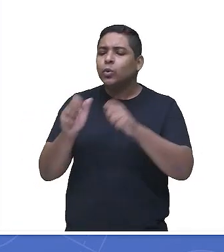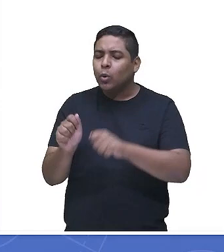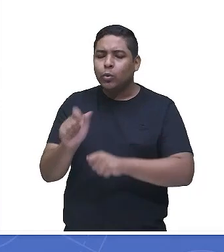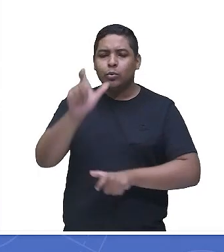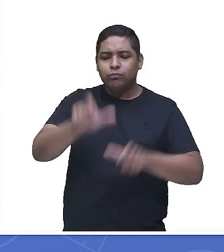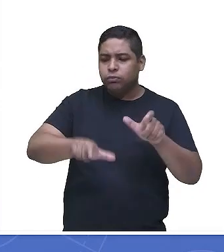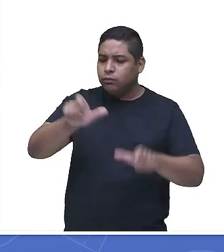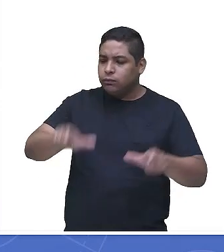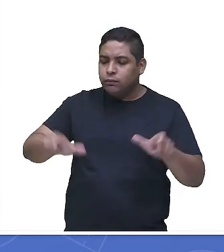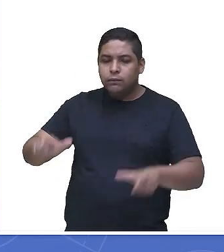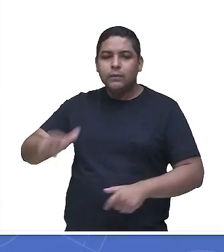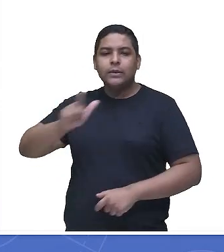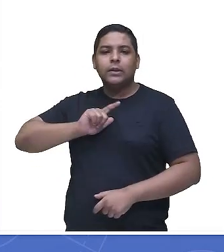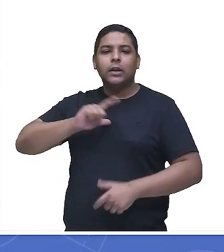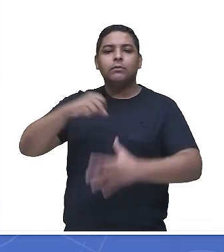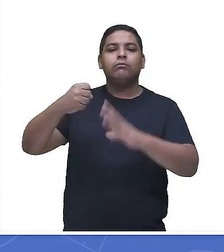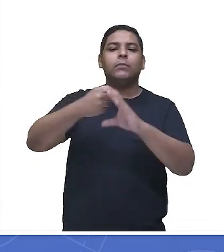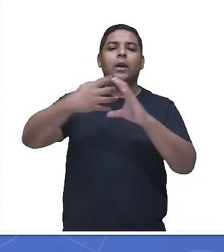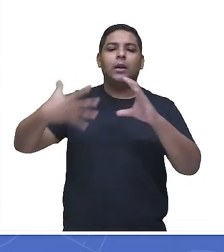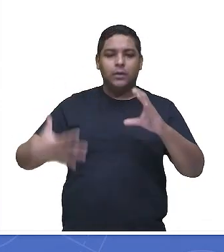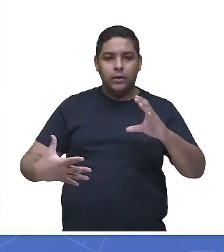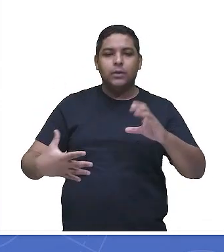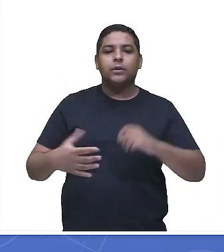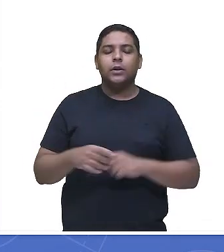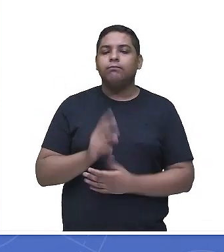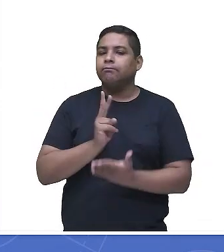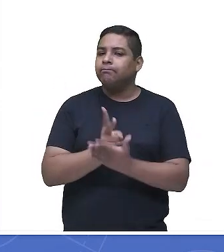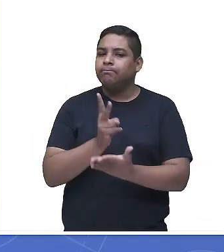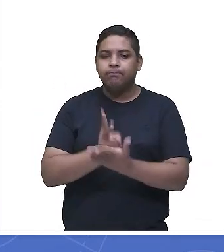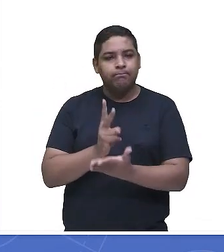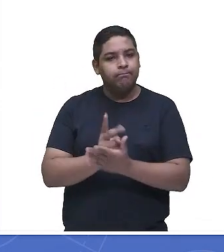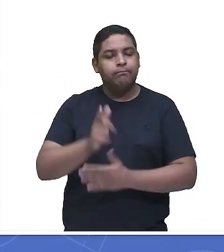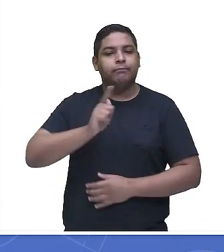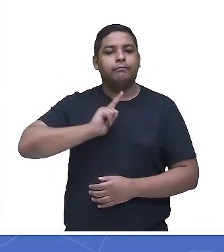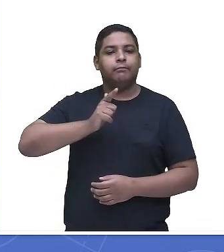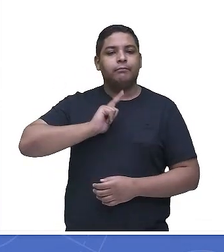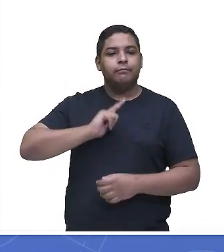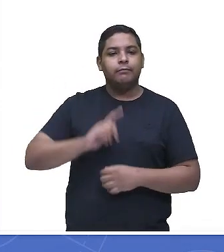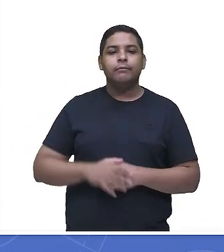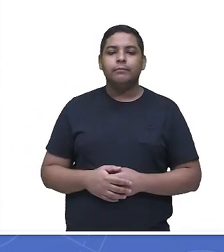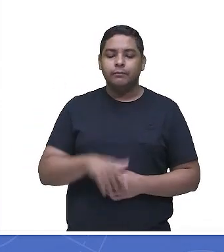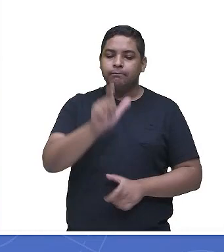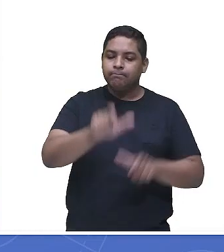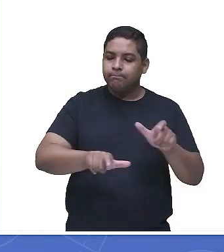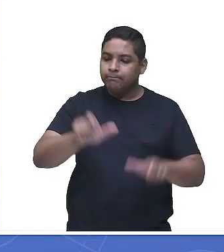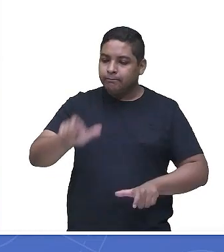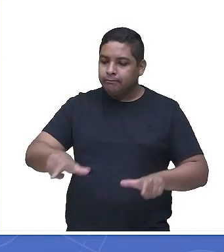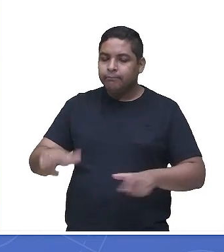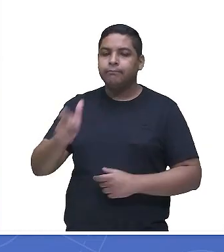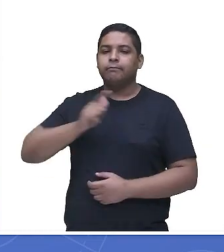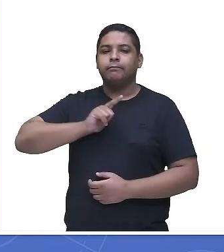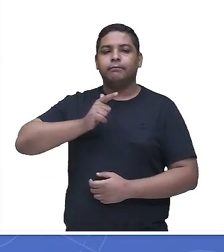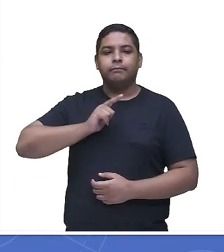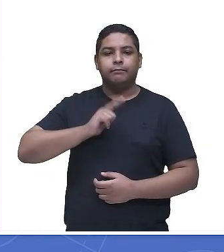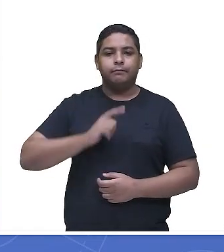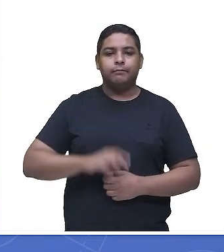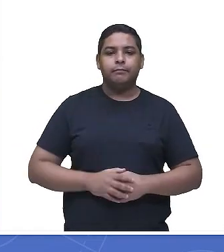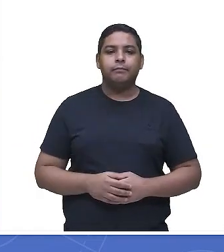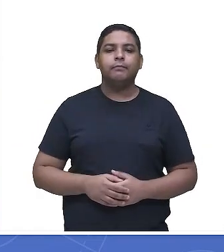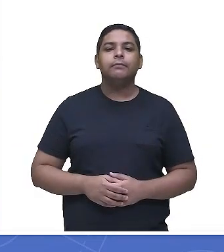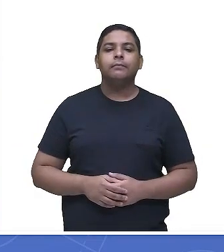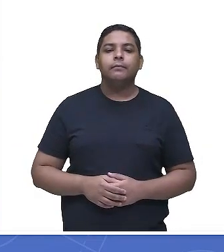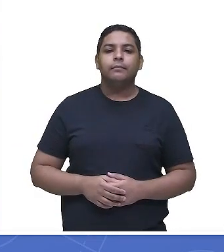tem? Característica dos seres vivos? Quais são as características que todo ser vivo tem? O que todo ser vivo